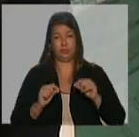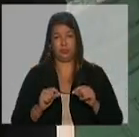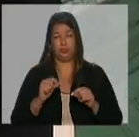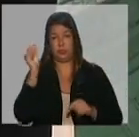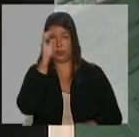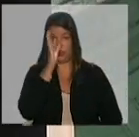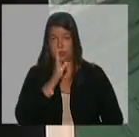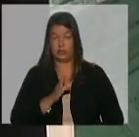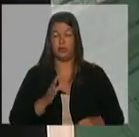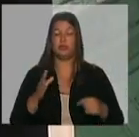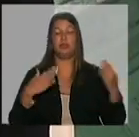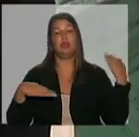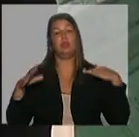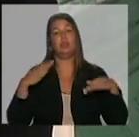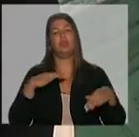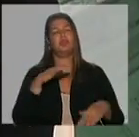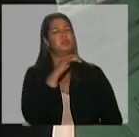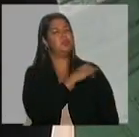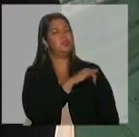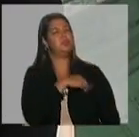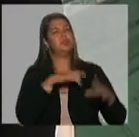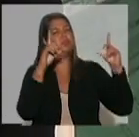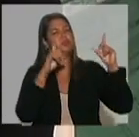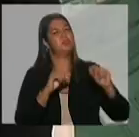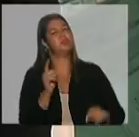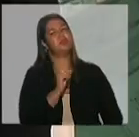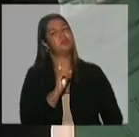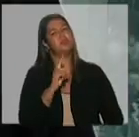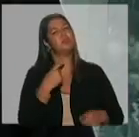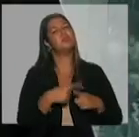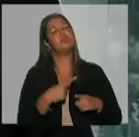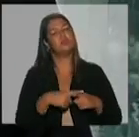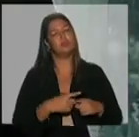Rio de Janeiro ele não cai tanto assim. Por que isso acontece?